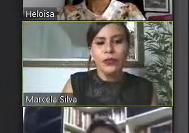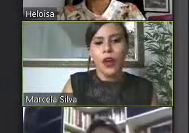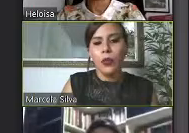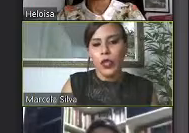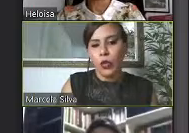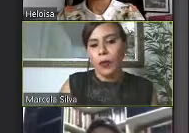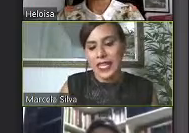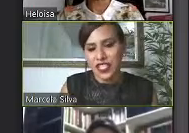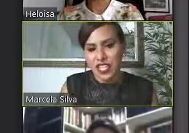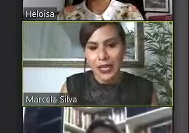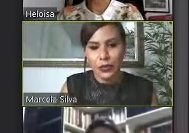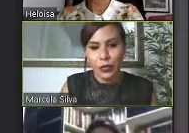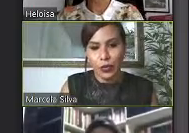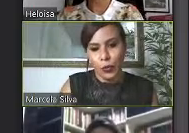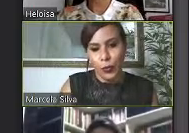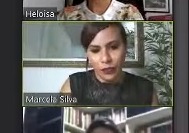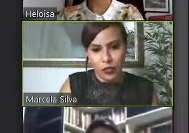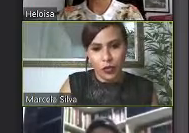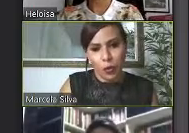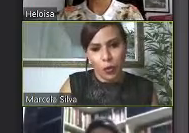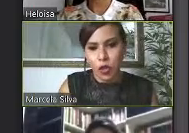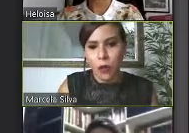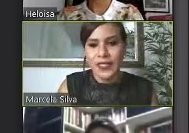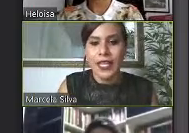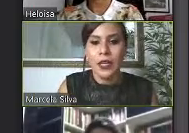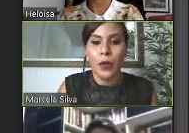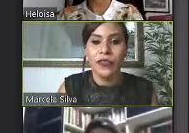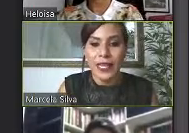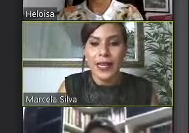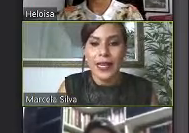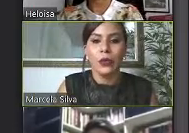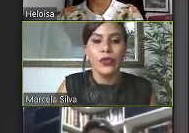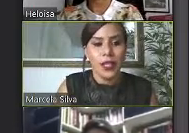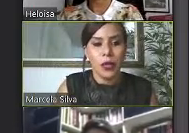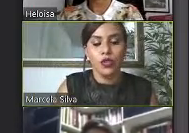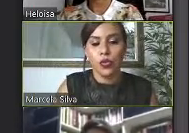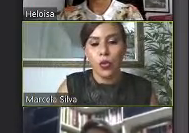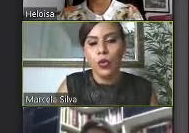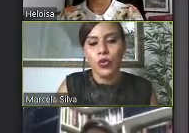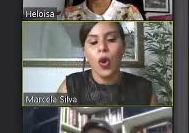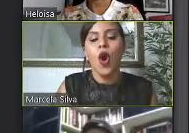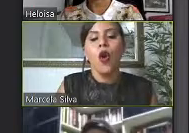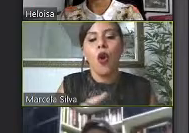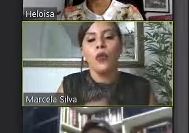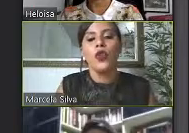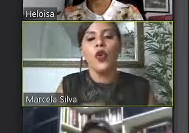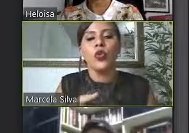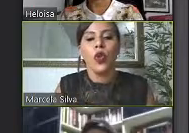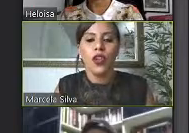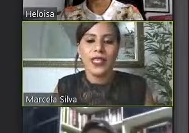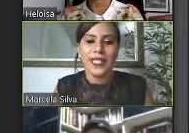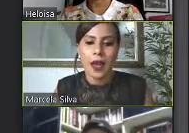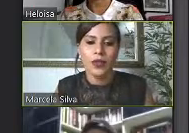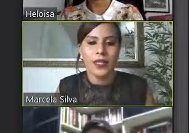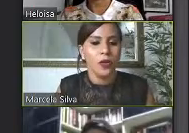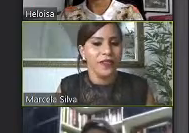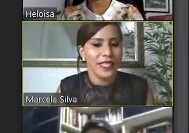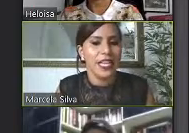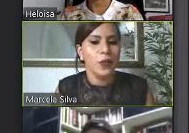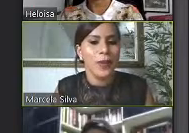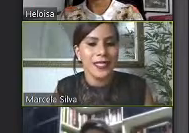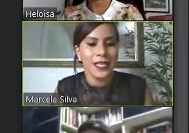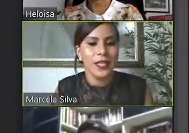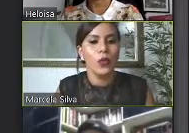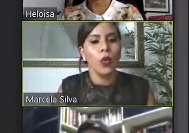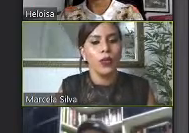Eu informo que o homenageado, o professor Noam Chomsky, ele proferirá o seu discurso como doutor honoris causa da